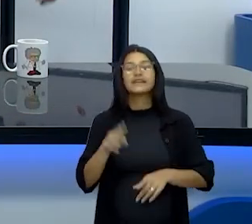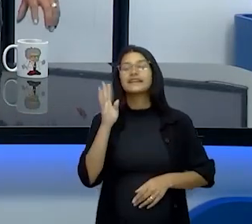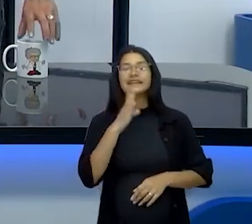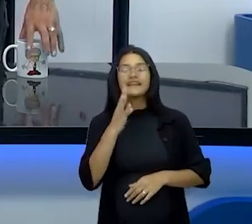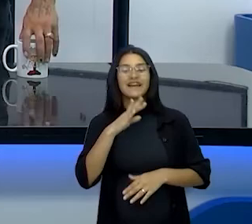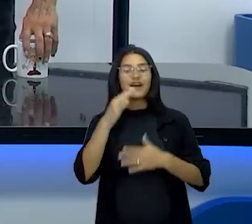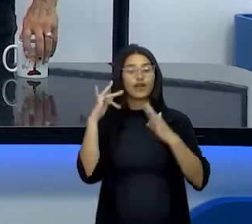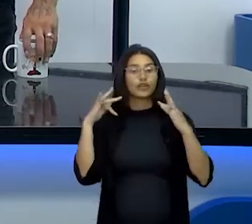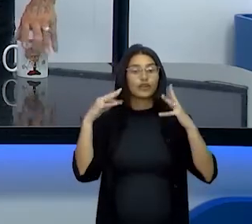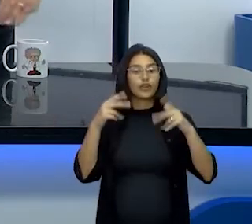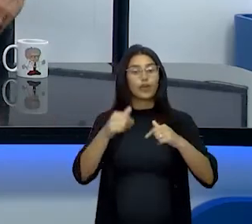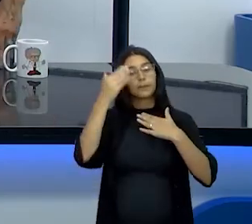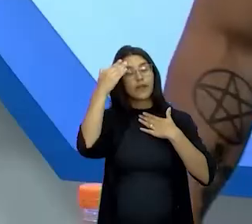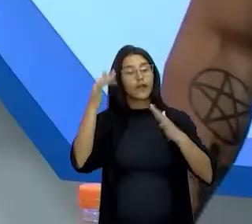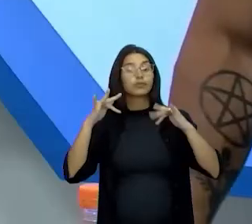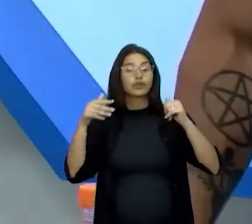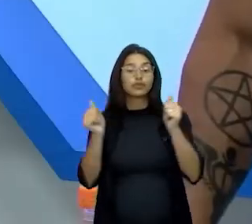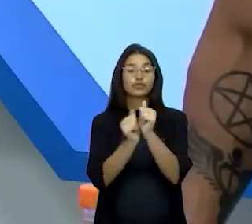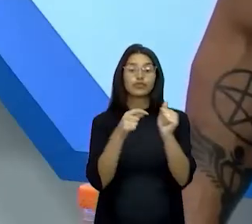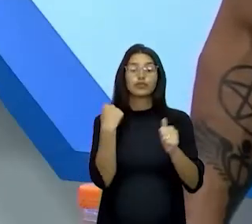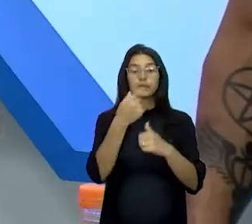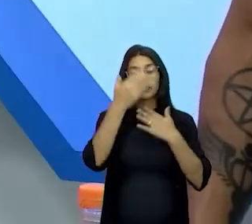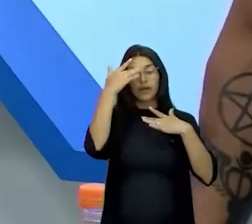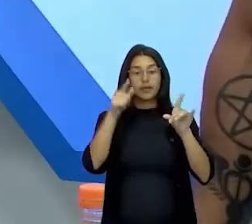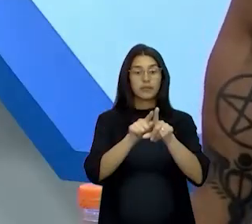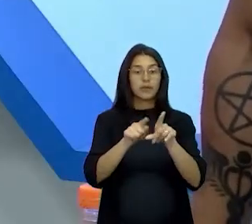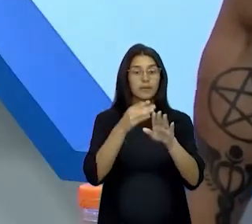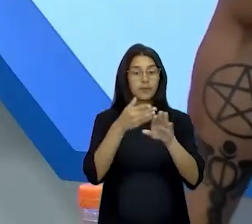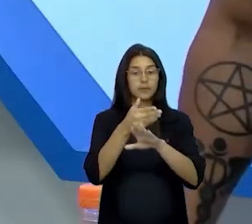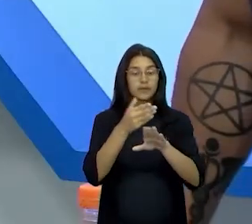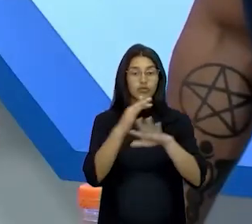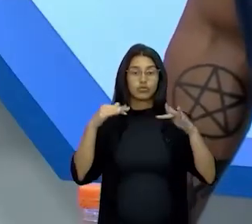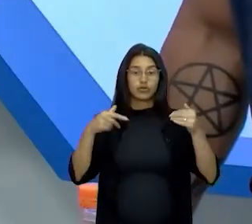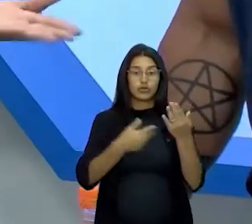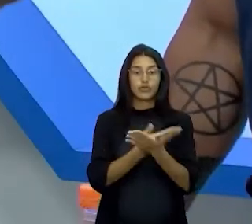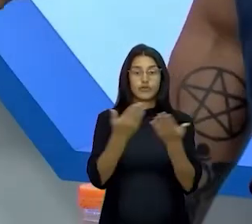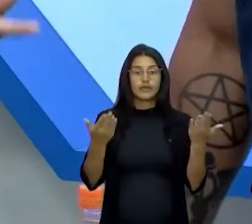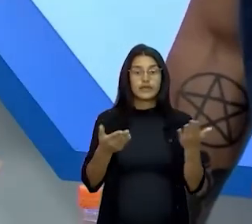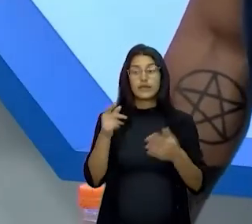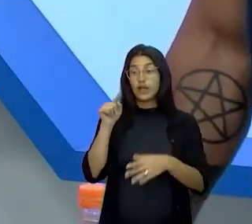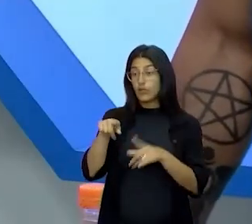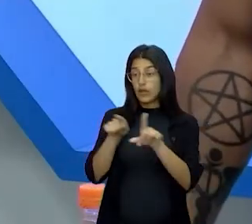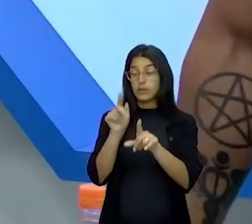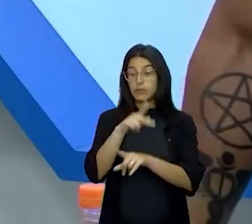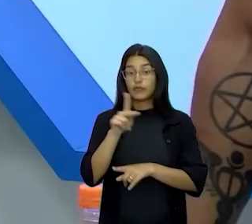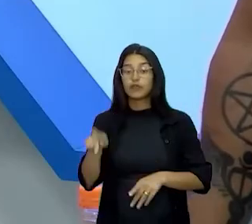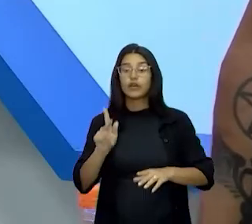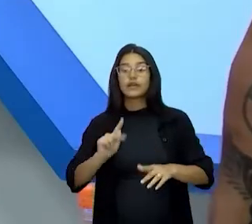Obrigada, gente, por vocês estarem aqui. Agradeço a participação de todos vocês. A sua também,